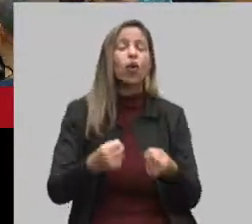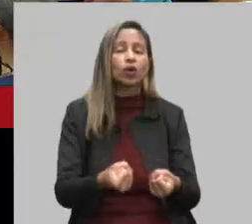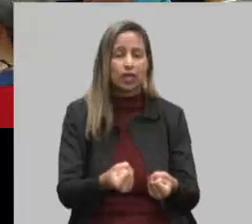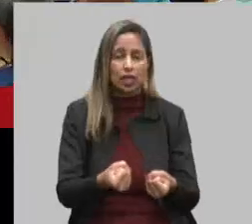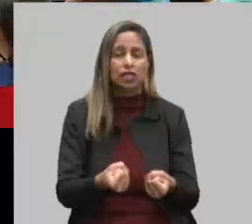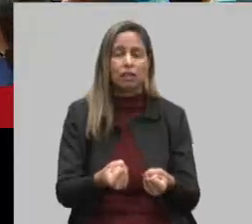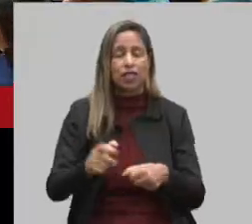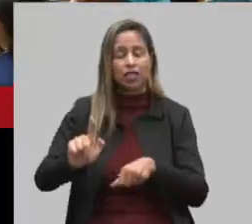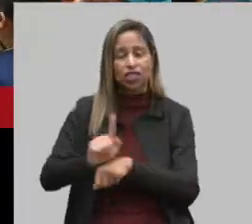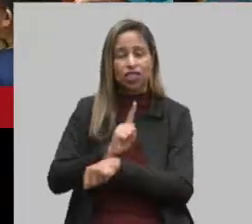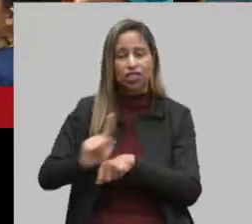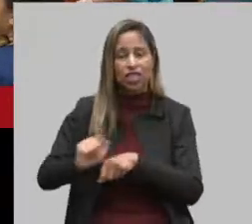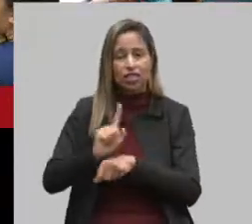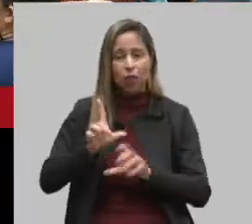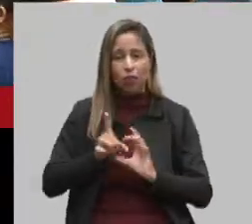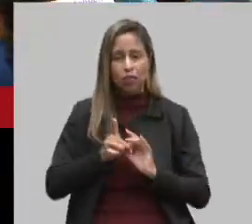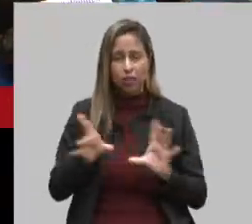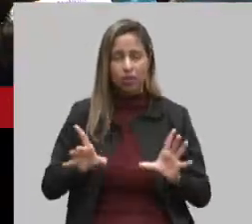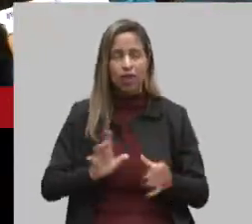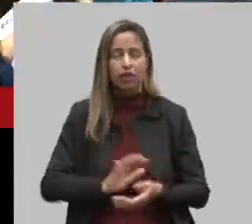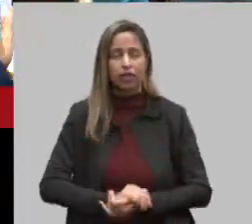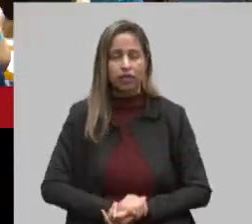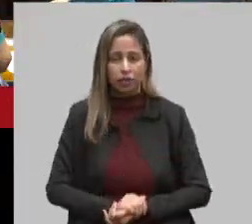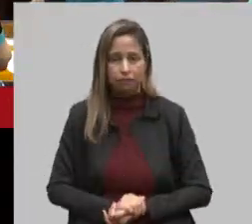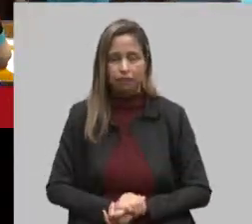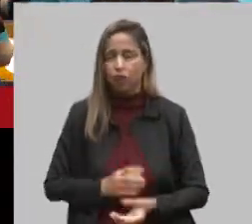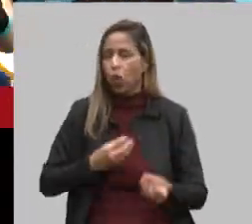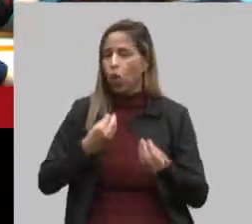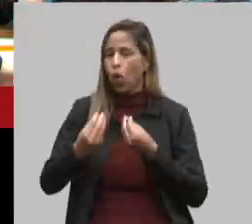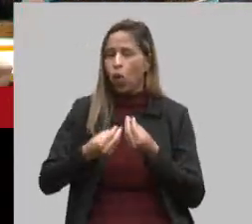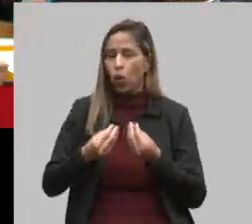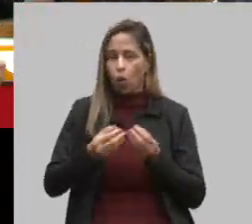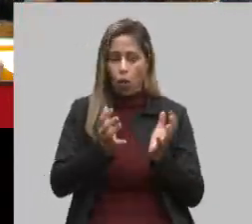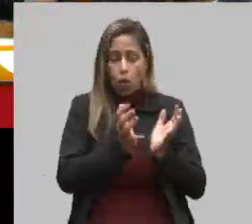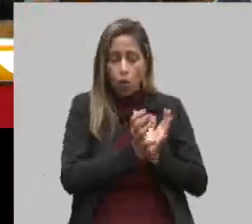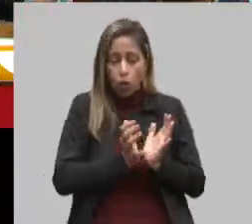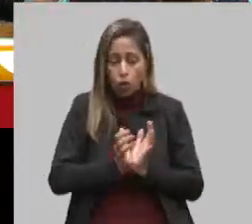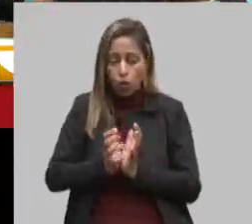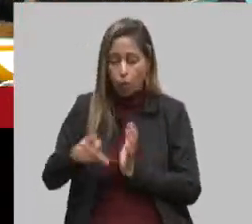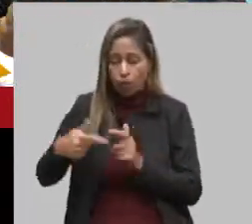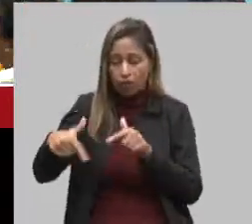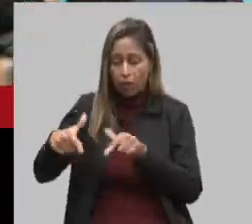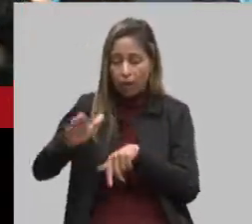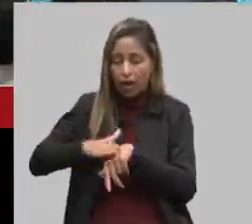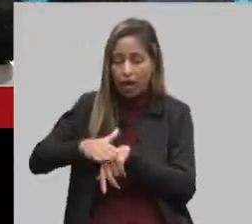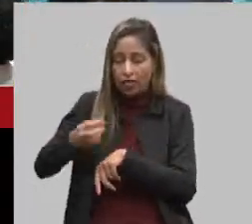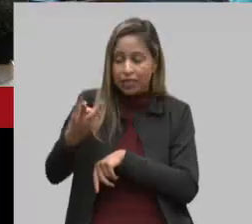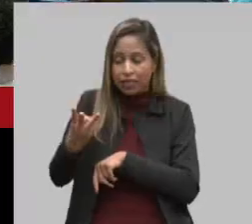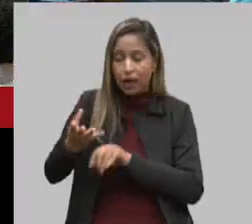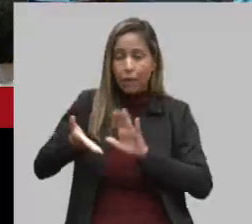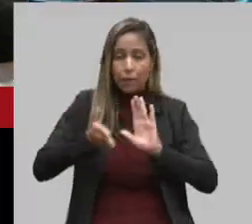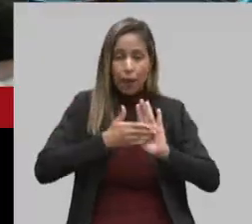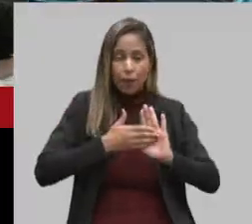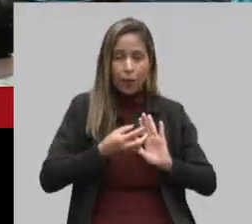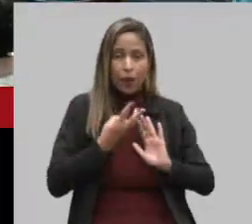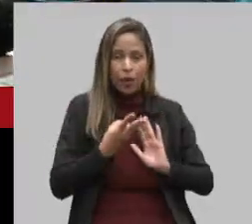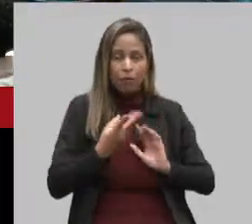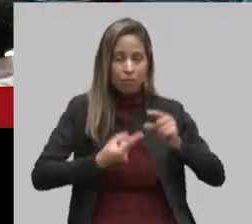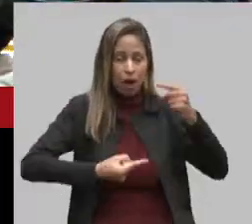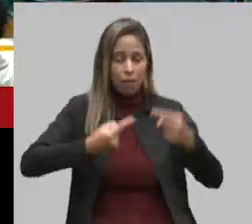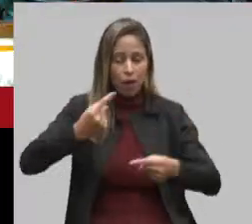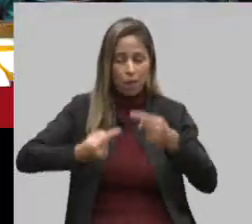gestão democrática como é que funcionou cada grupo de trabalho escolheu TR propostas que vão ser debatidas